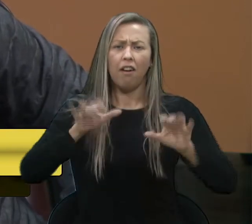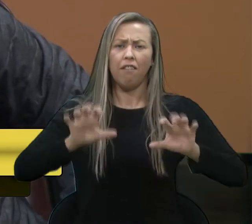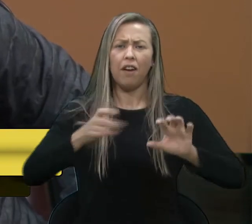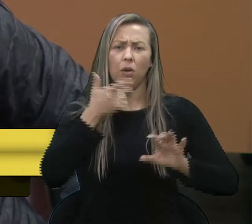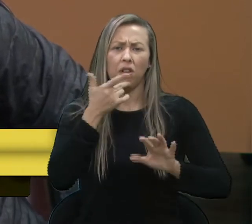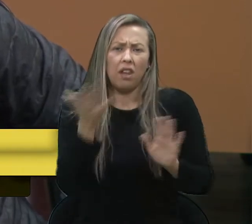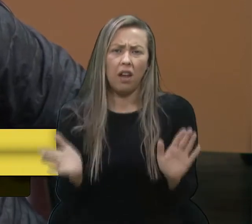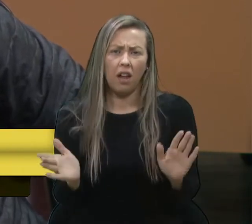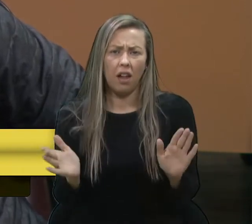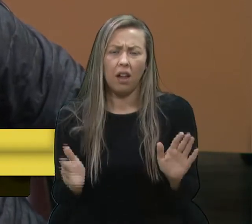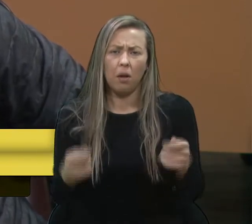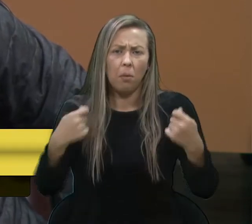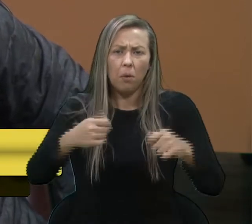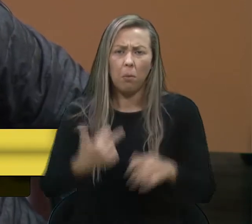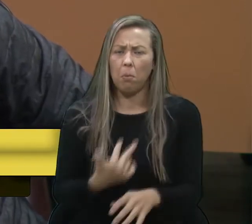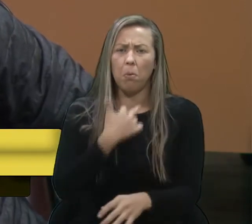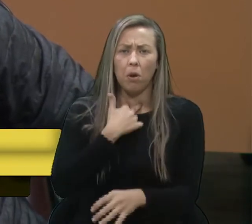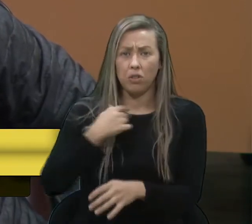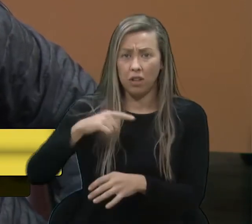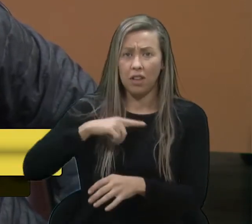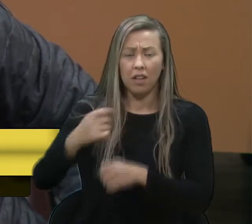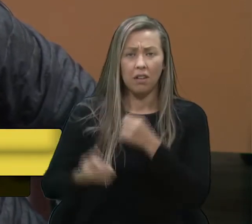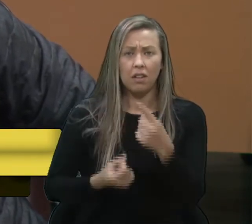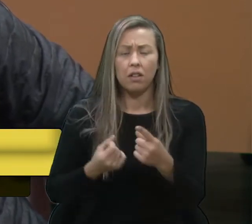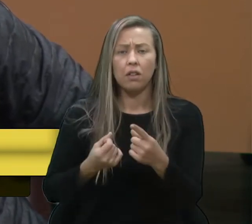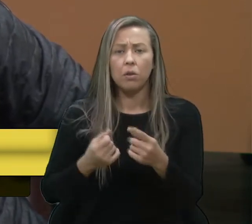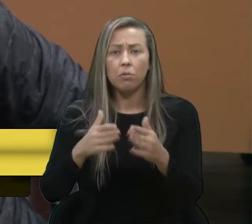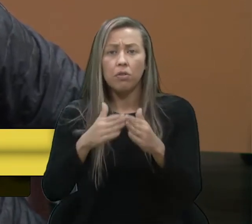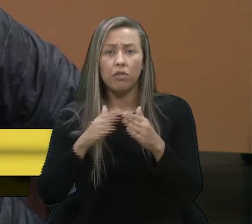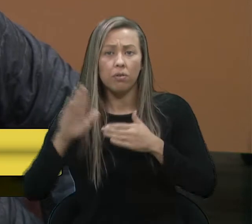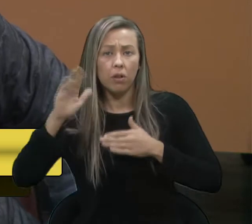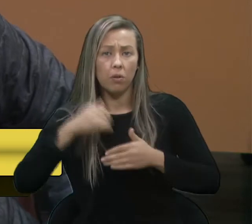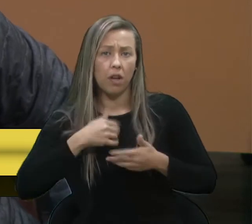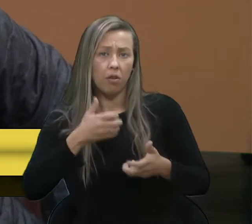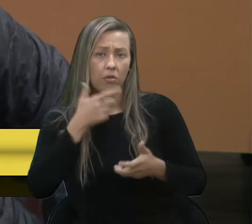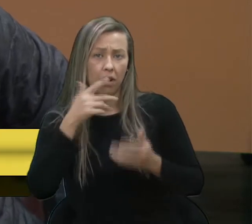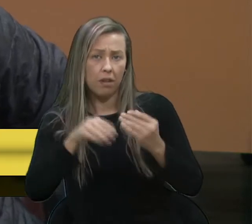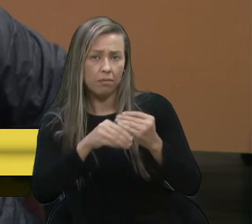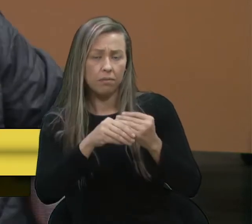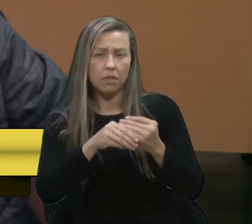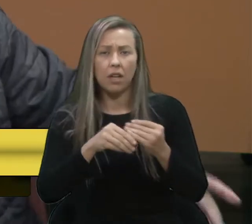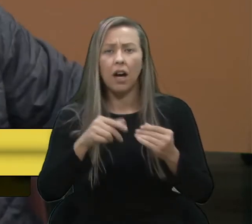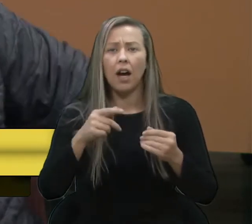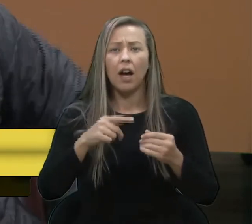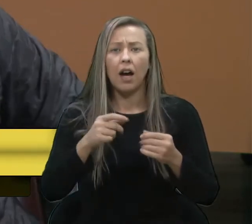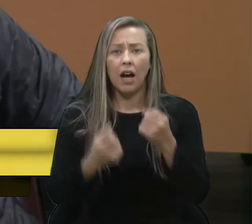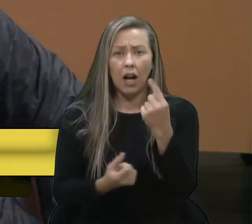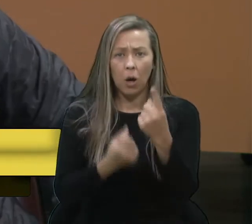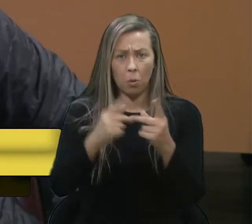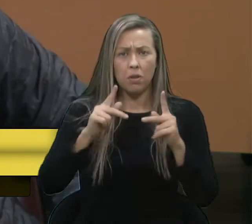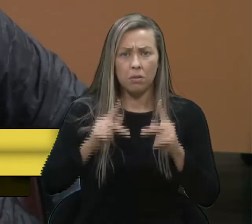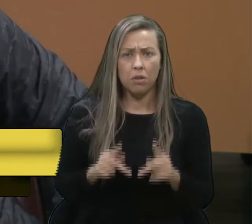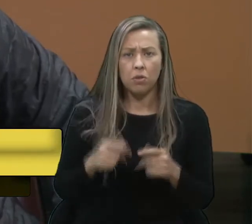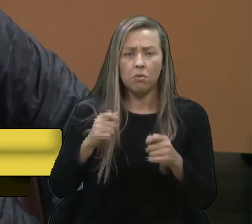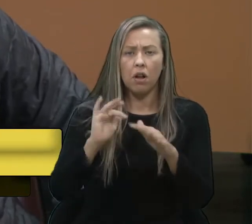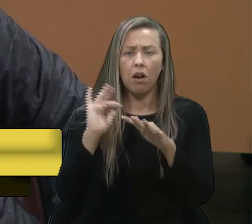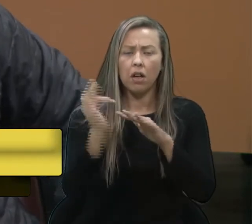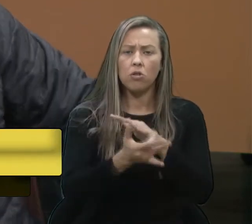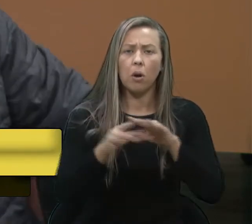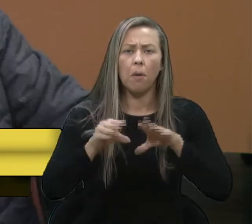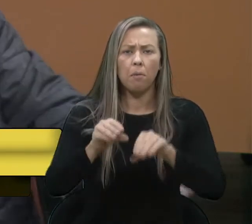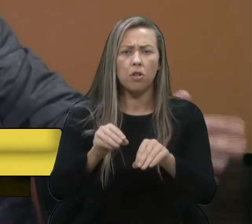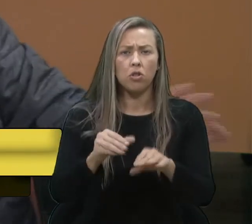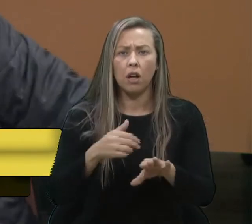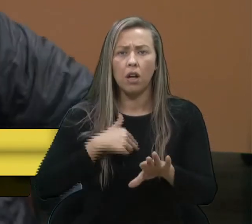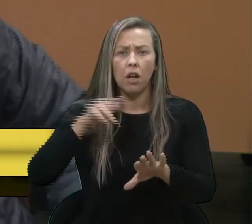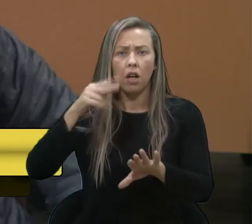quer, né? Tivemos casos Uma parte, vereador, por gentileza, que algumas pessoas tiveram que fazer retratação nas redes sociais. Não vi em